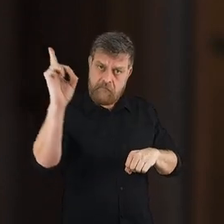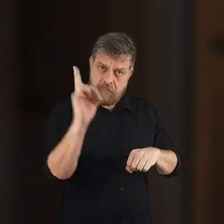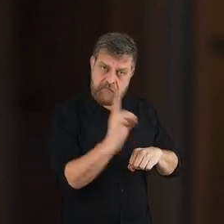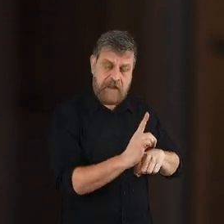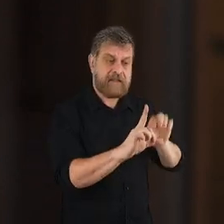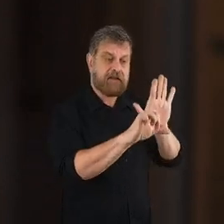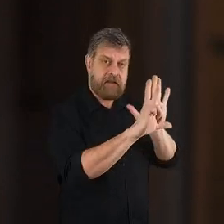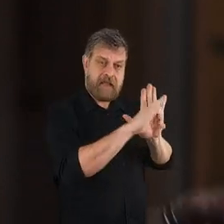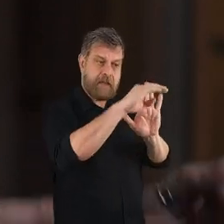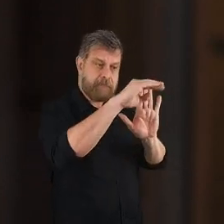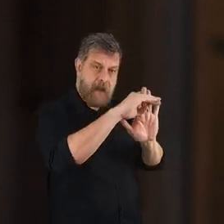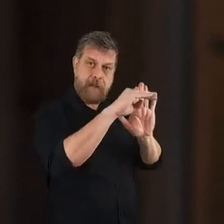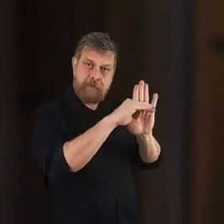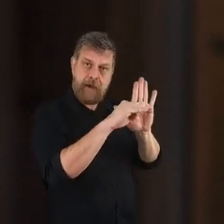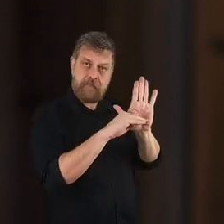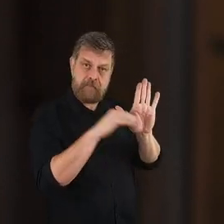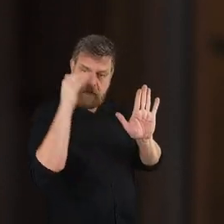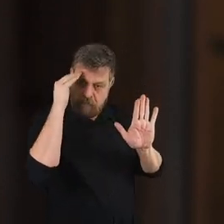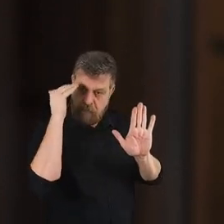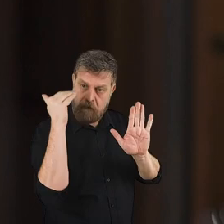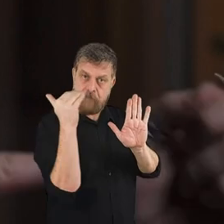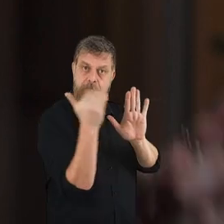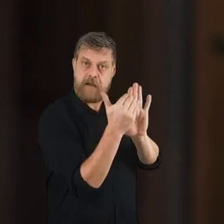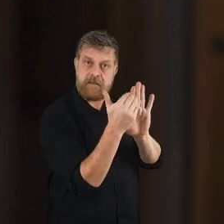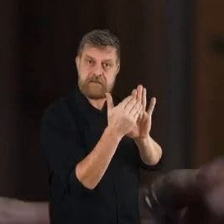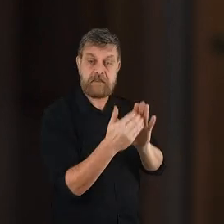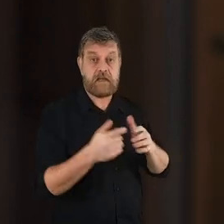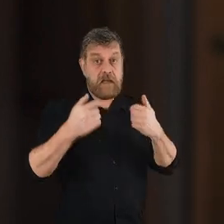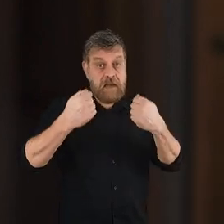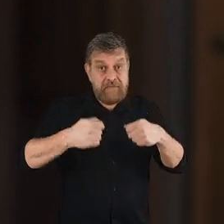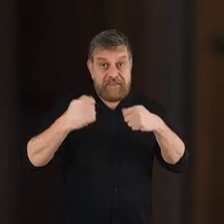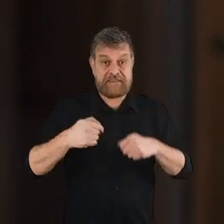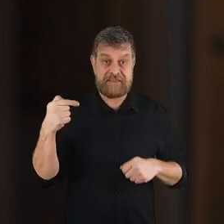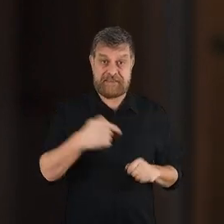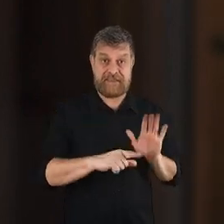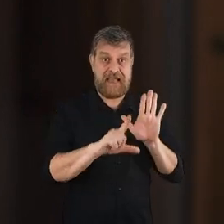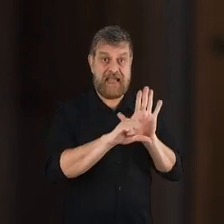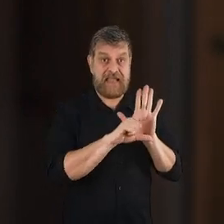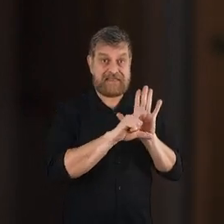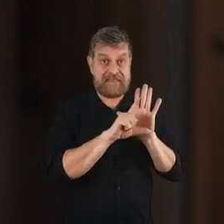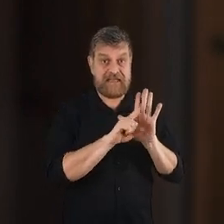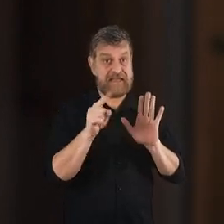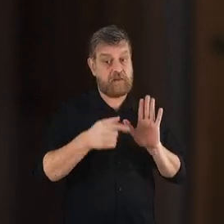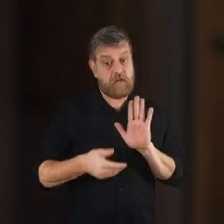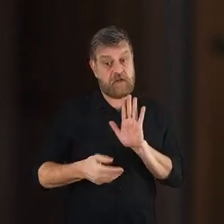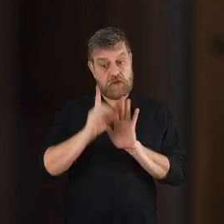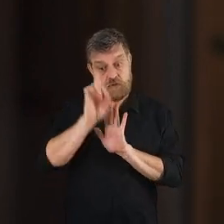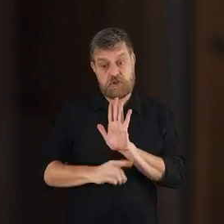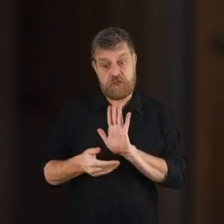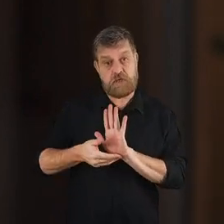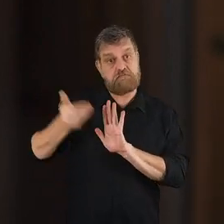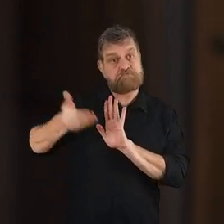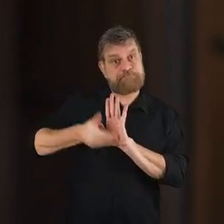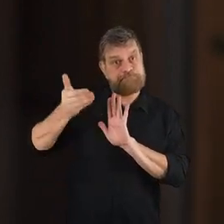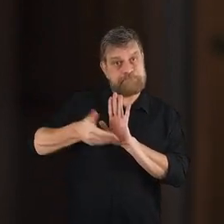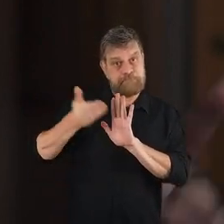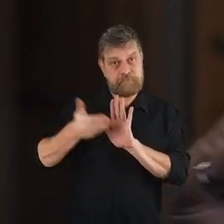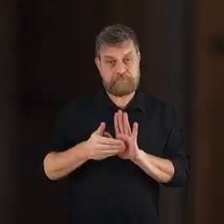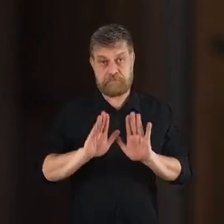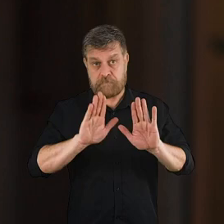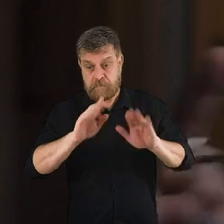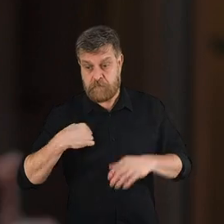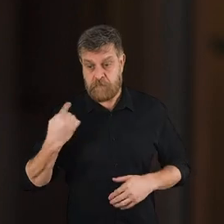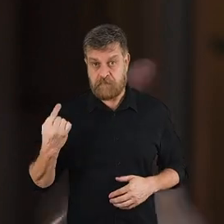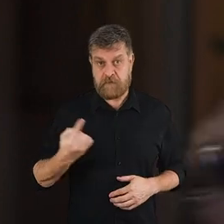as leis de um país, num país estrangeiro, desde que essas leis não violem os seus direitos fundamentais. Daí,